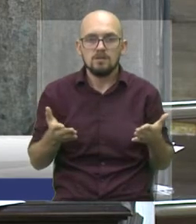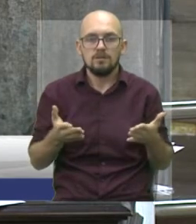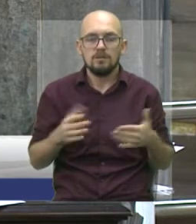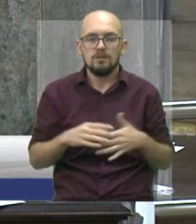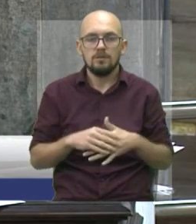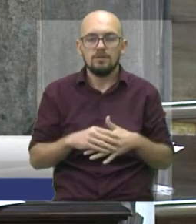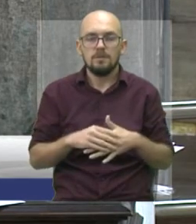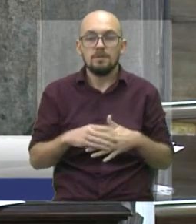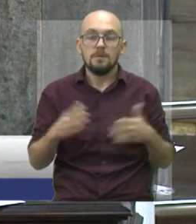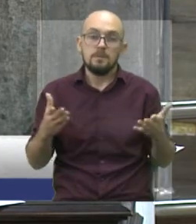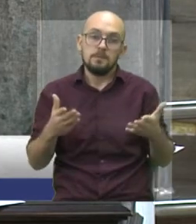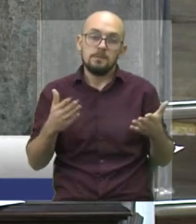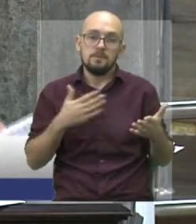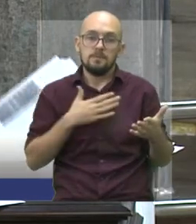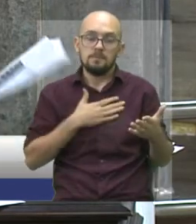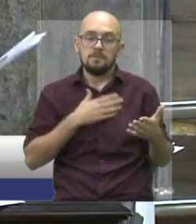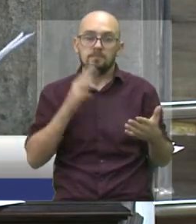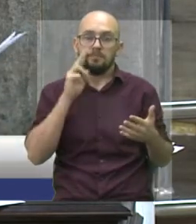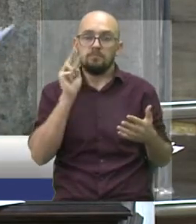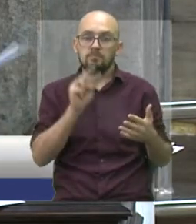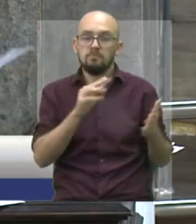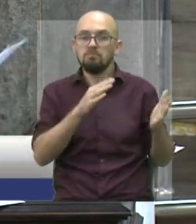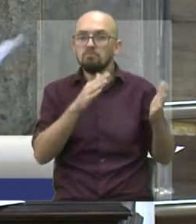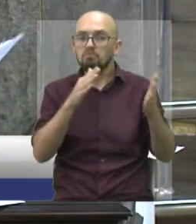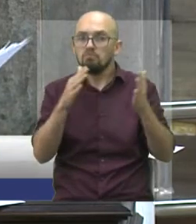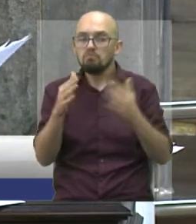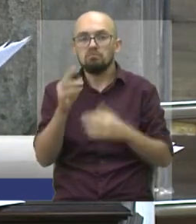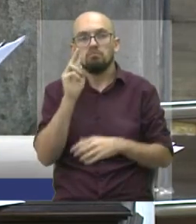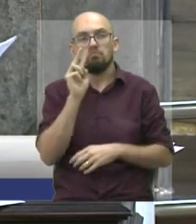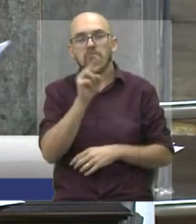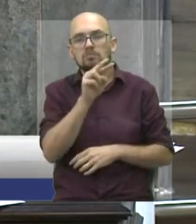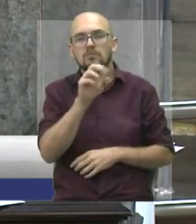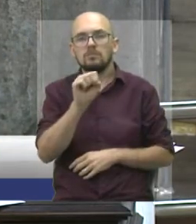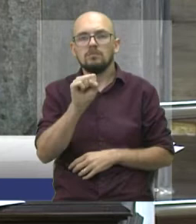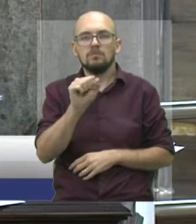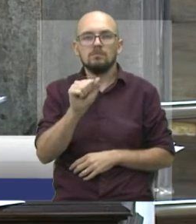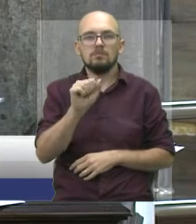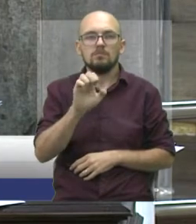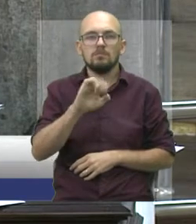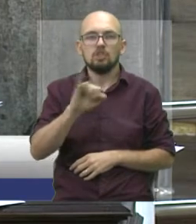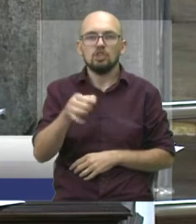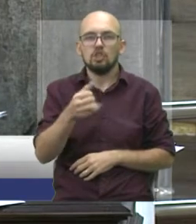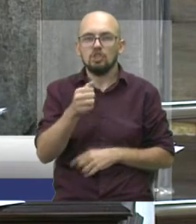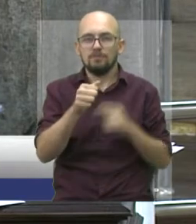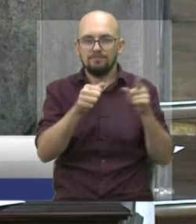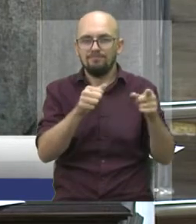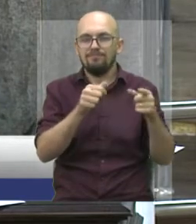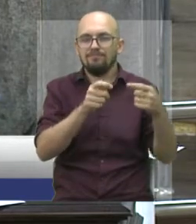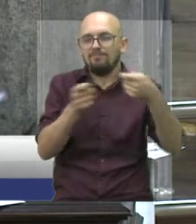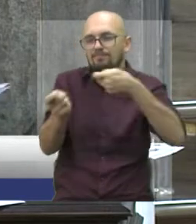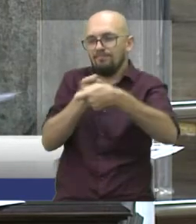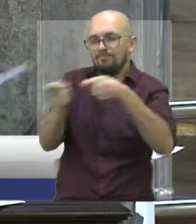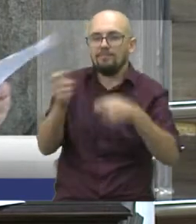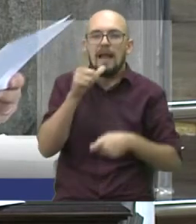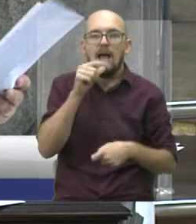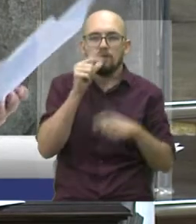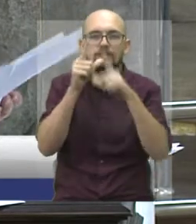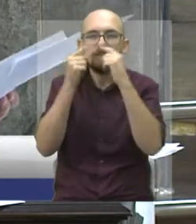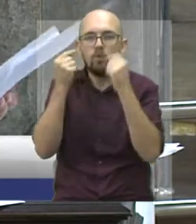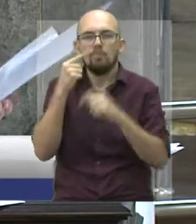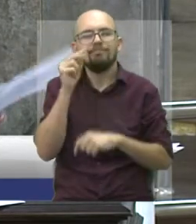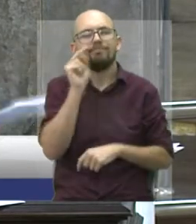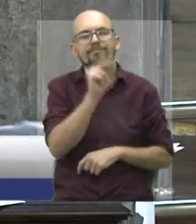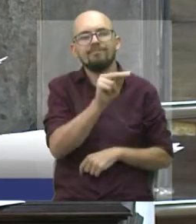o que eu vi no Saenja, na agência reguladora, que tem um